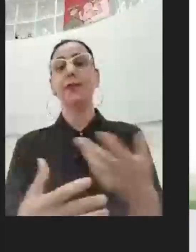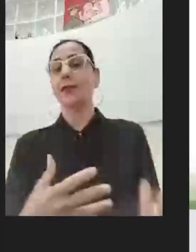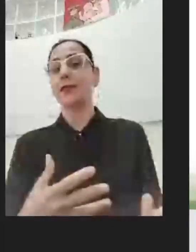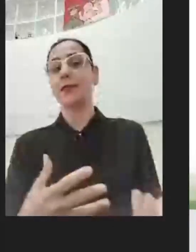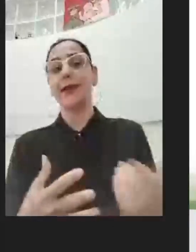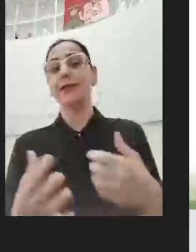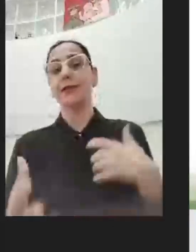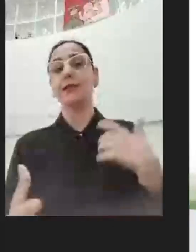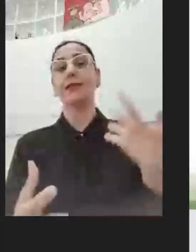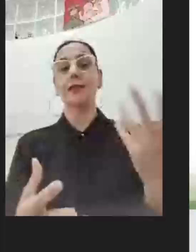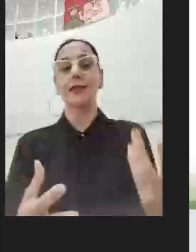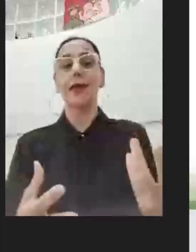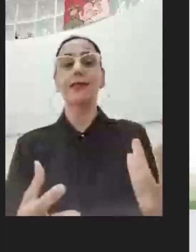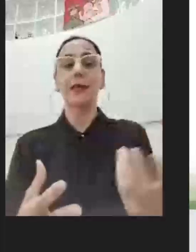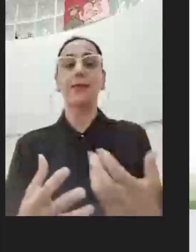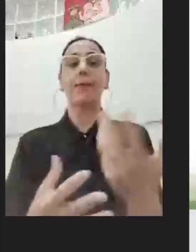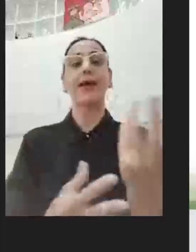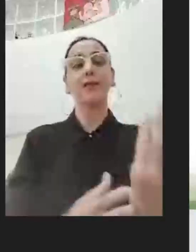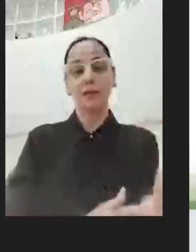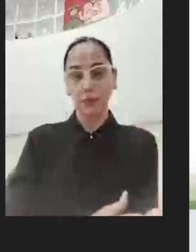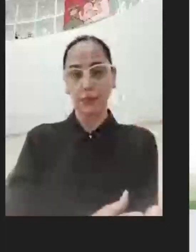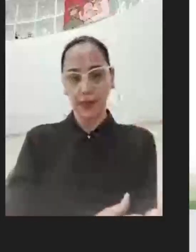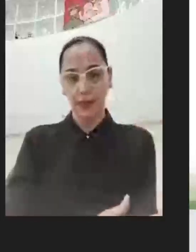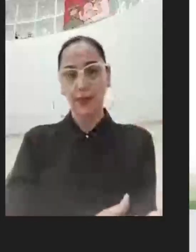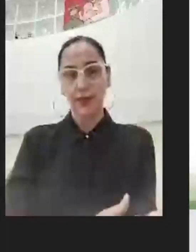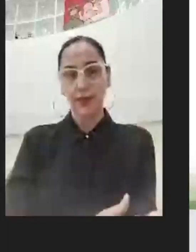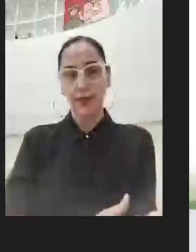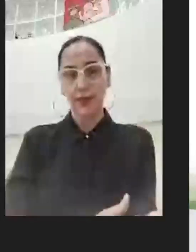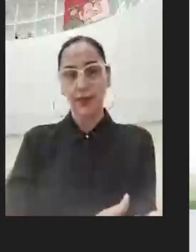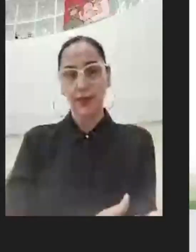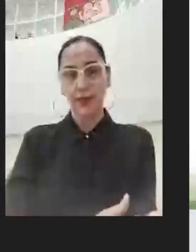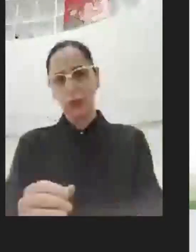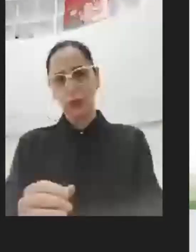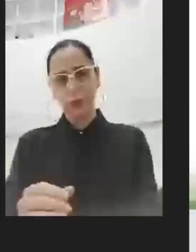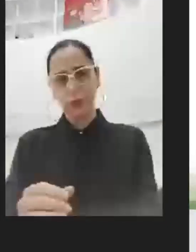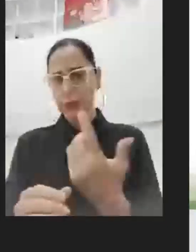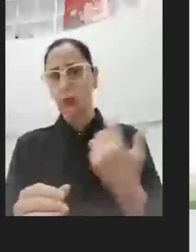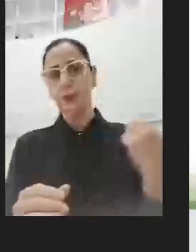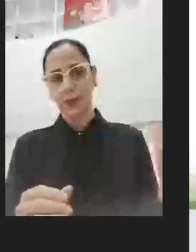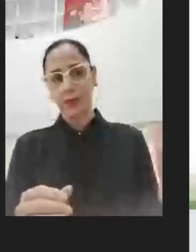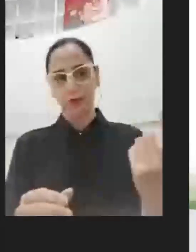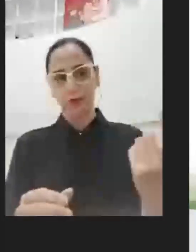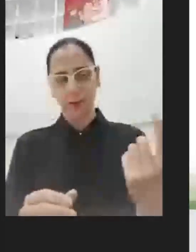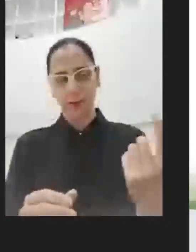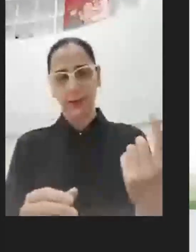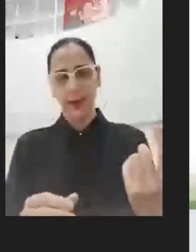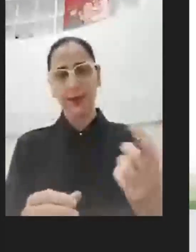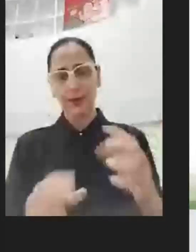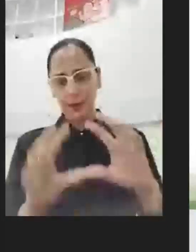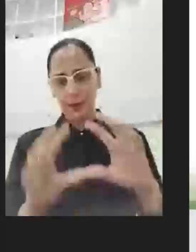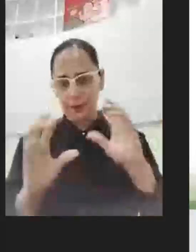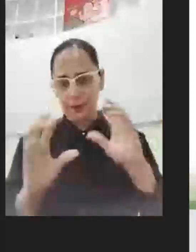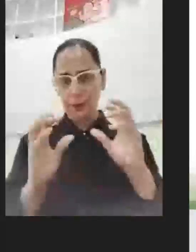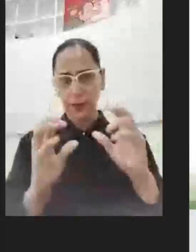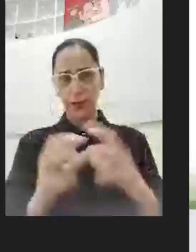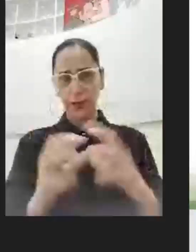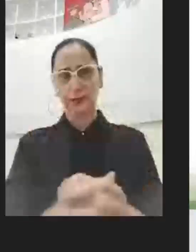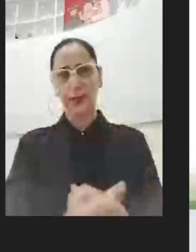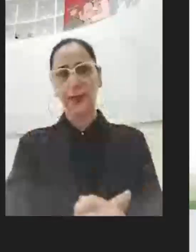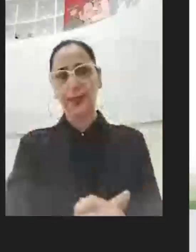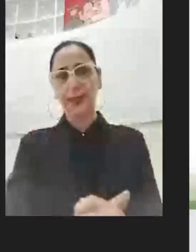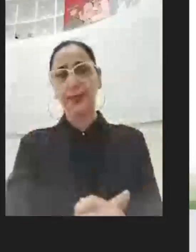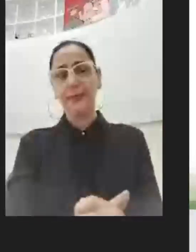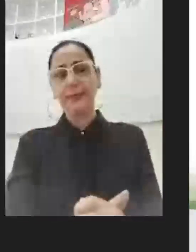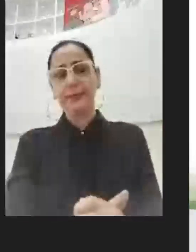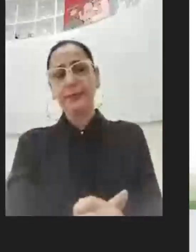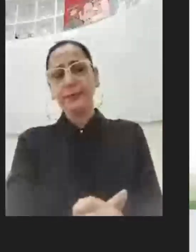tinha nem a paternidade, mas a maternidade, a licença maternidade, ela partiu daí, de todo esse contexto aí, tá? Que